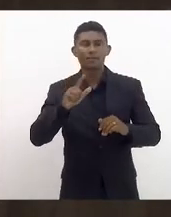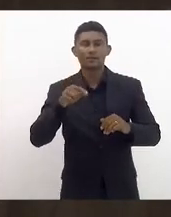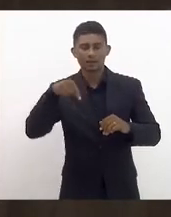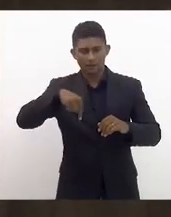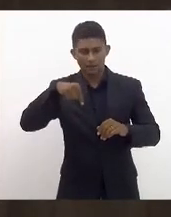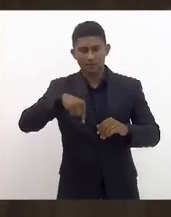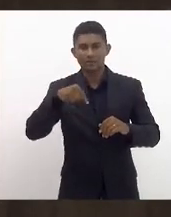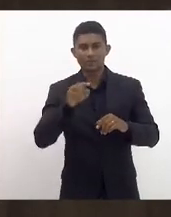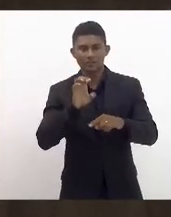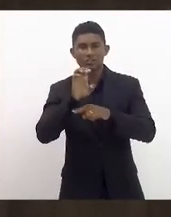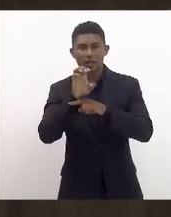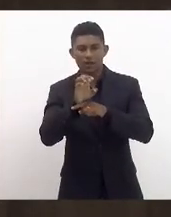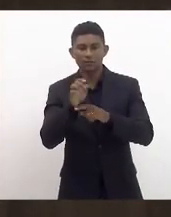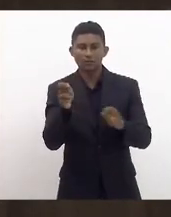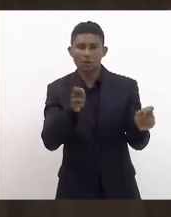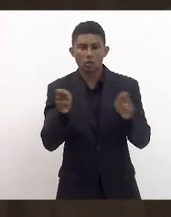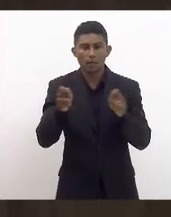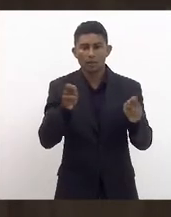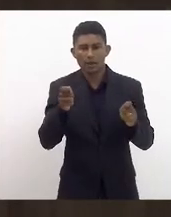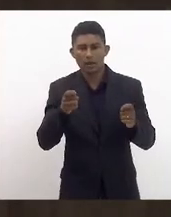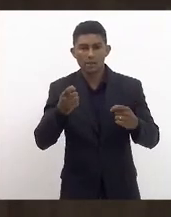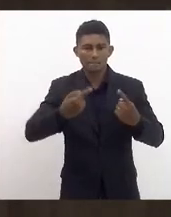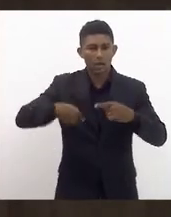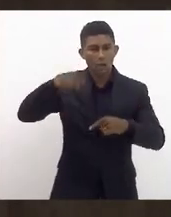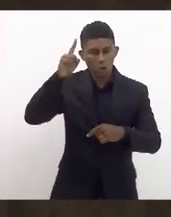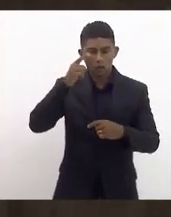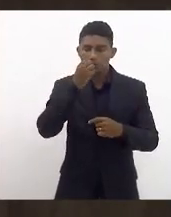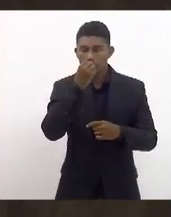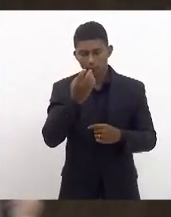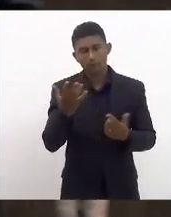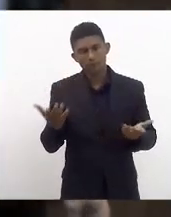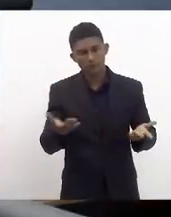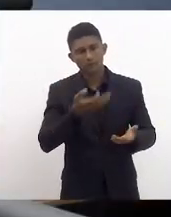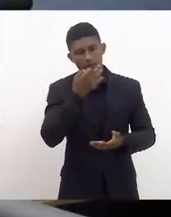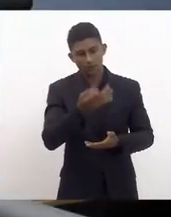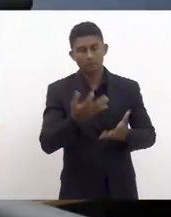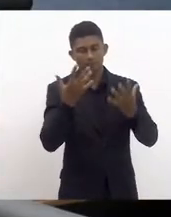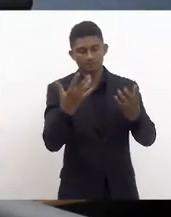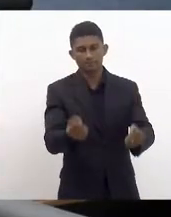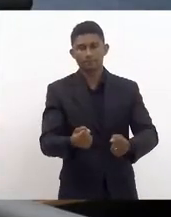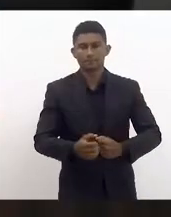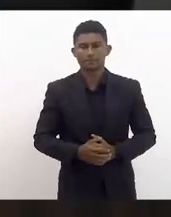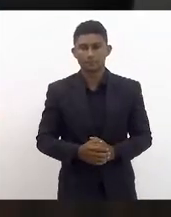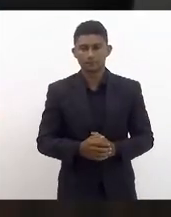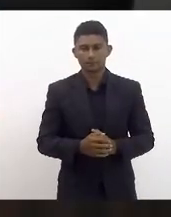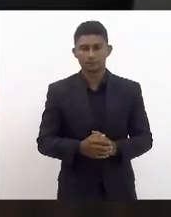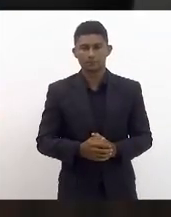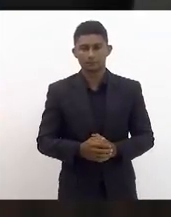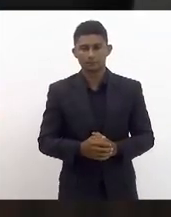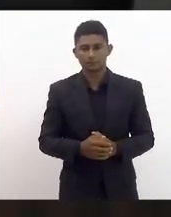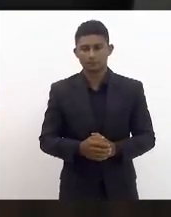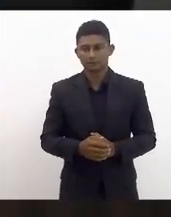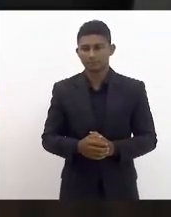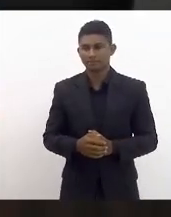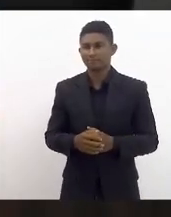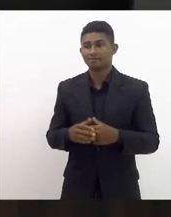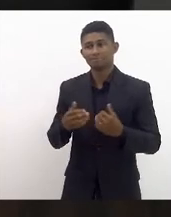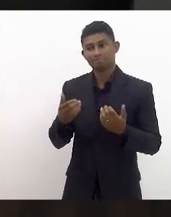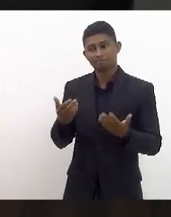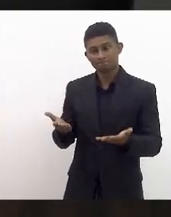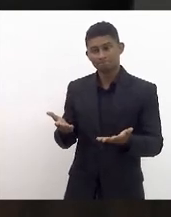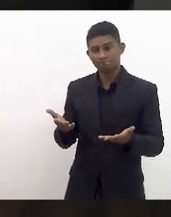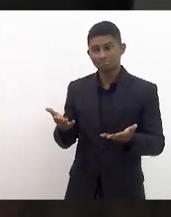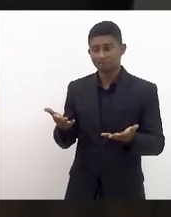Estado, gere trabalho, emprego e renda, portanto, no mérito favorável. Vamos começando, no finalzinho da legislatura, os